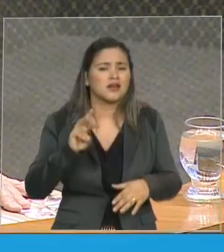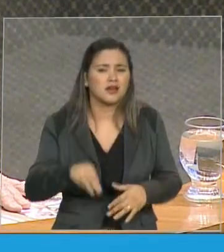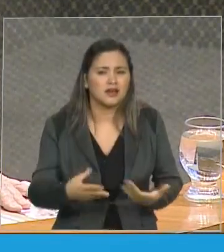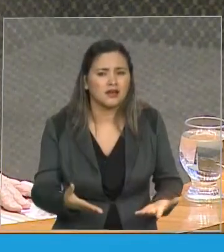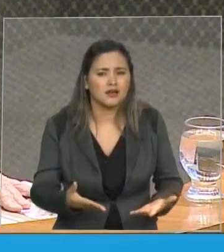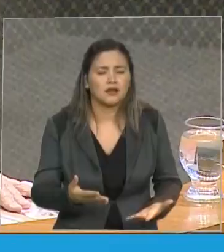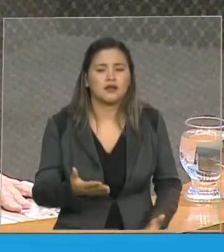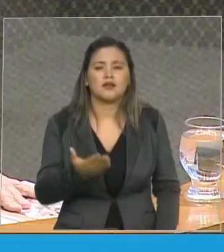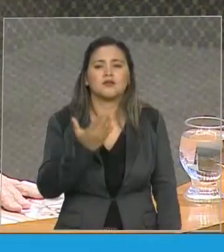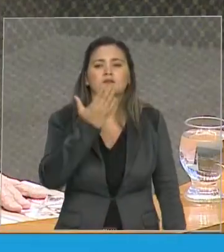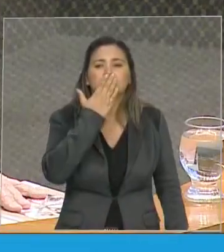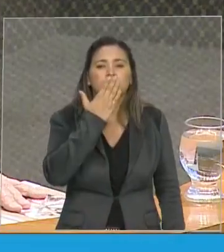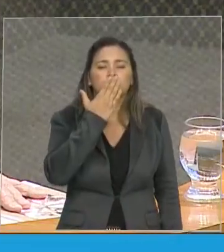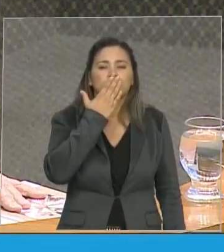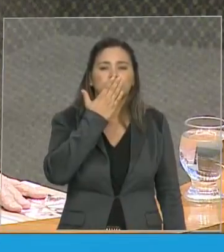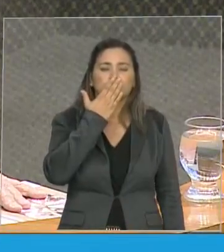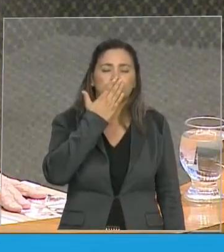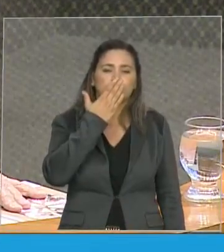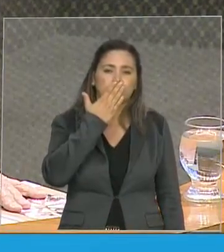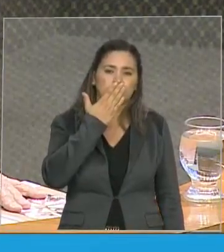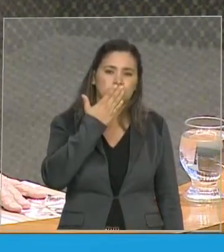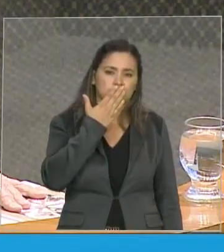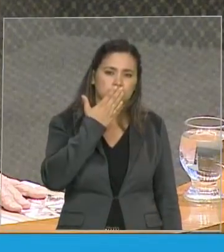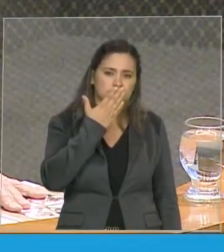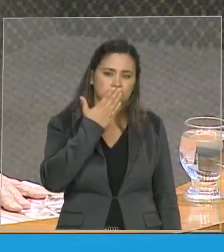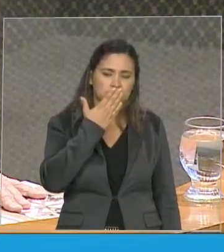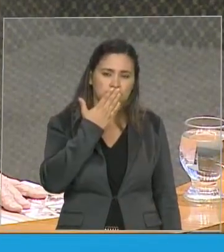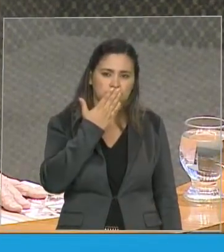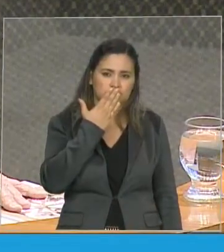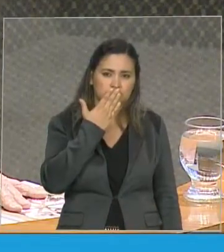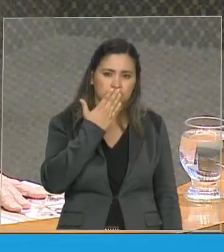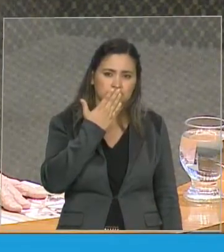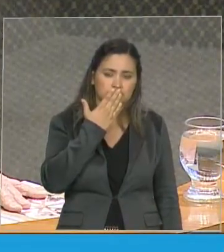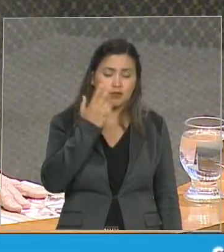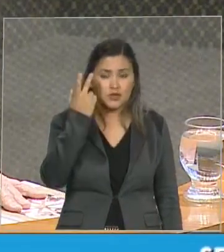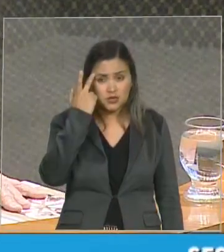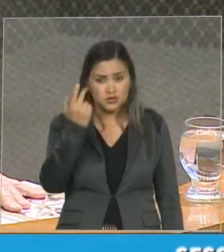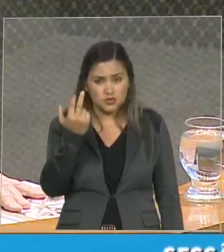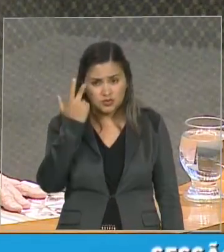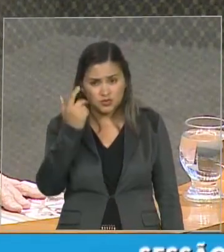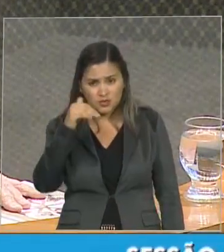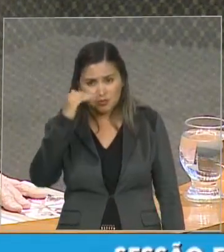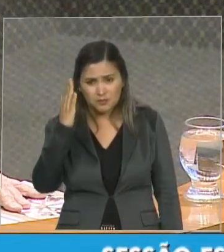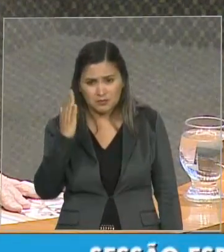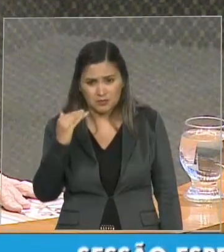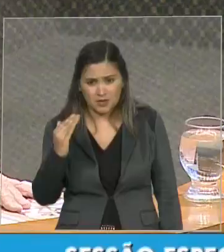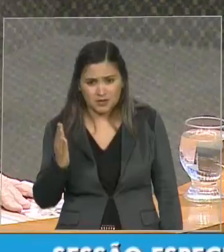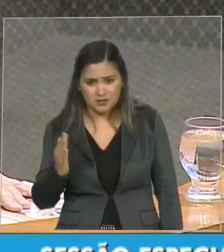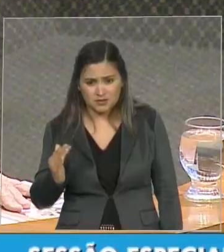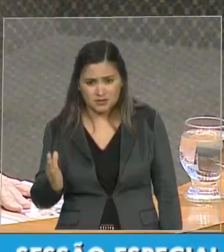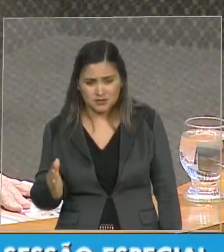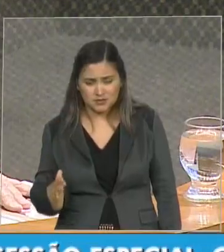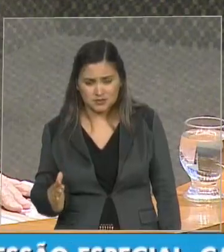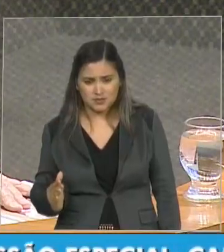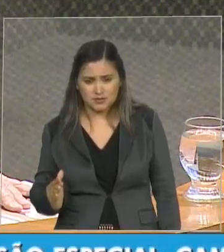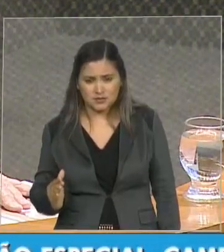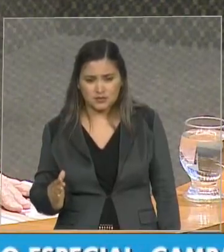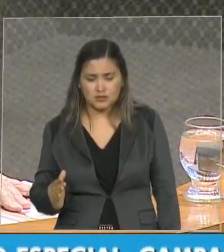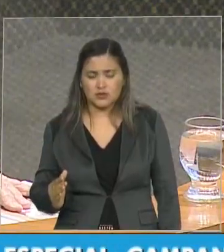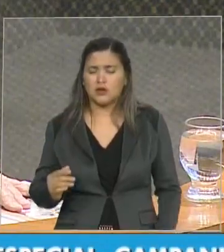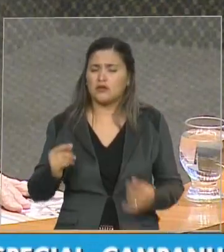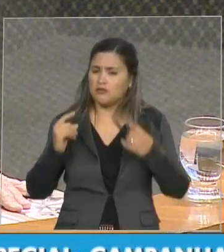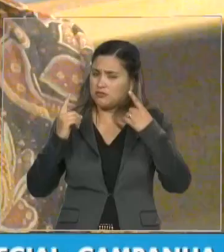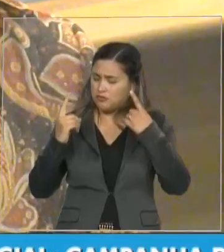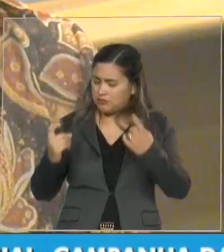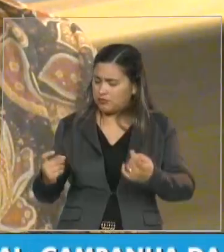tratados. Então, é bom saber que a história brasileira não é bem, às vezes, a história que nós